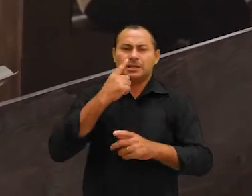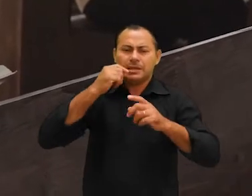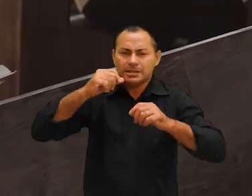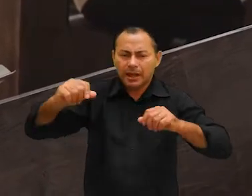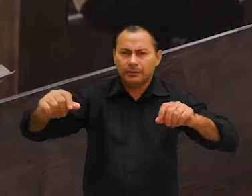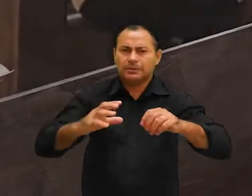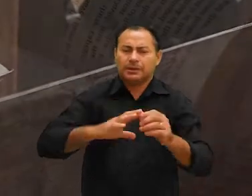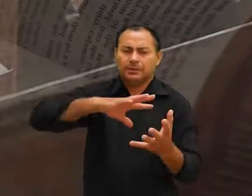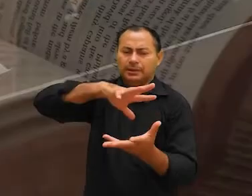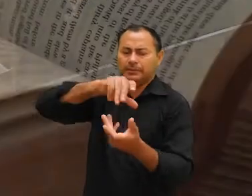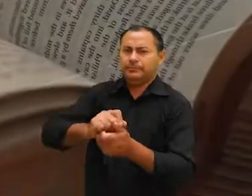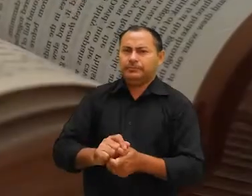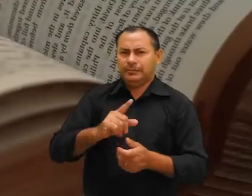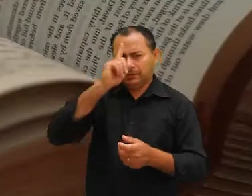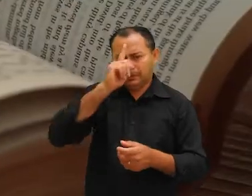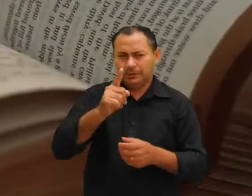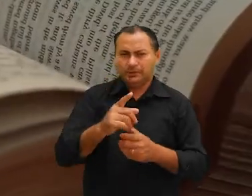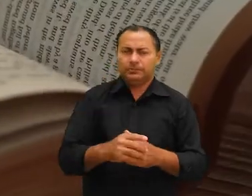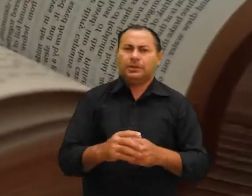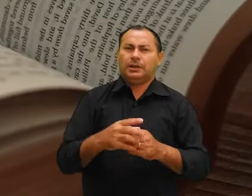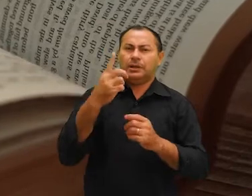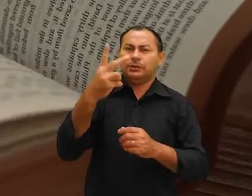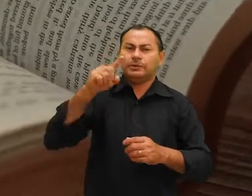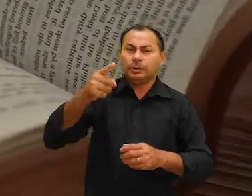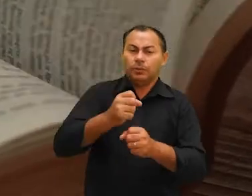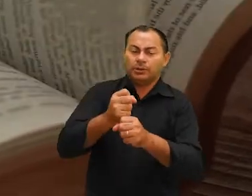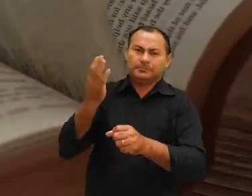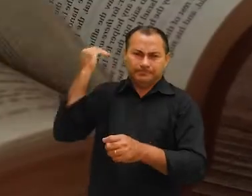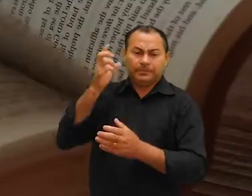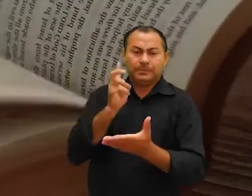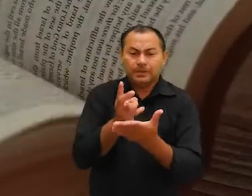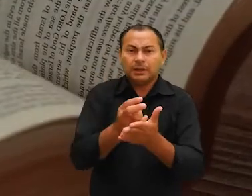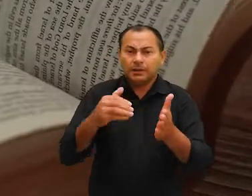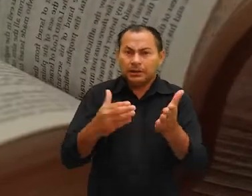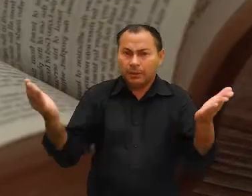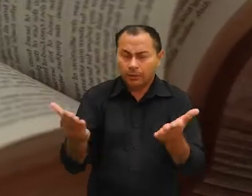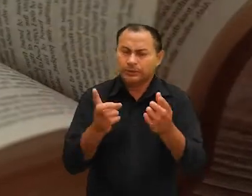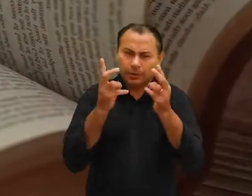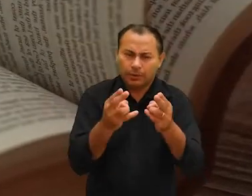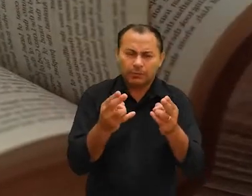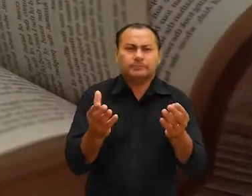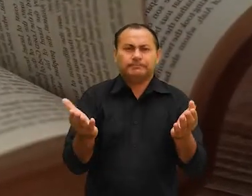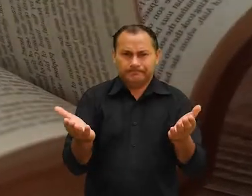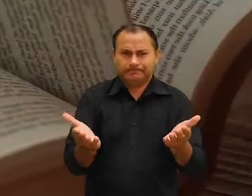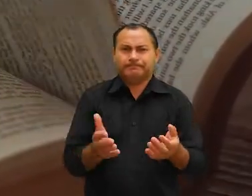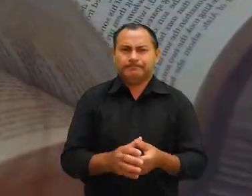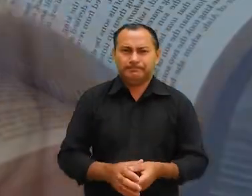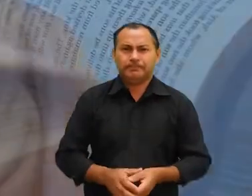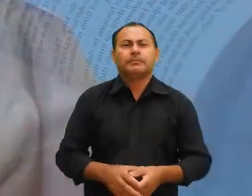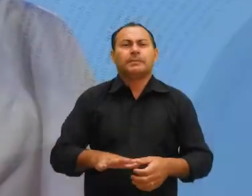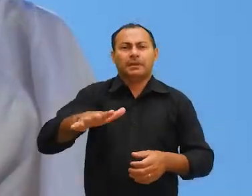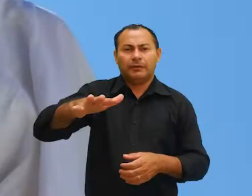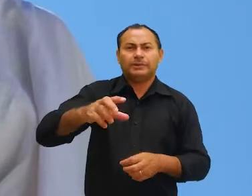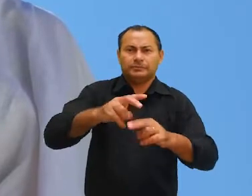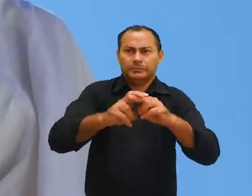o de inox sal da terra Essa ordem funcionava dois mil anos atrás e continua funcionando da mesma forma até os dias de hoje